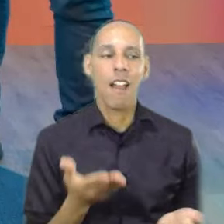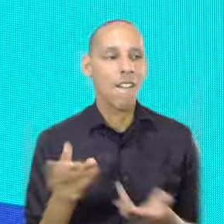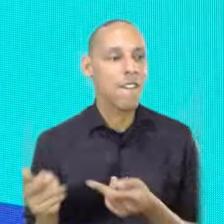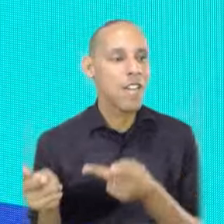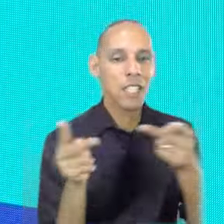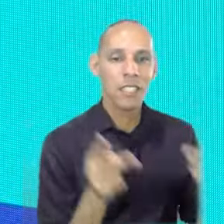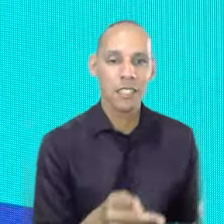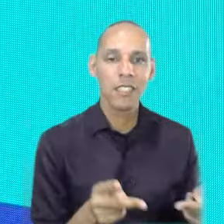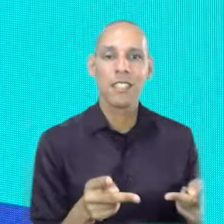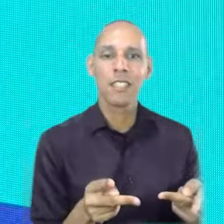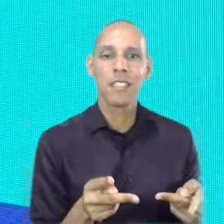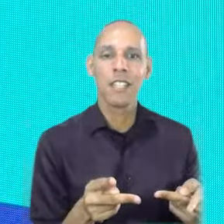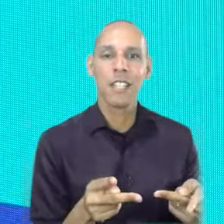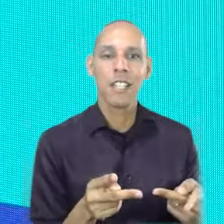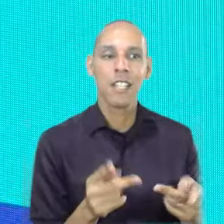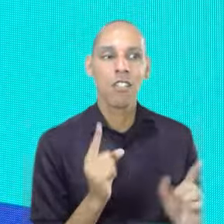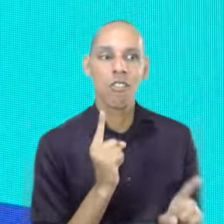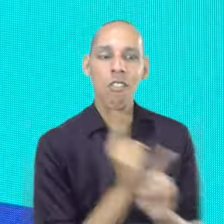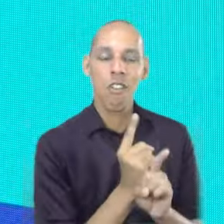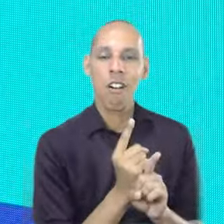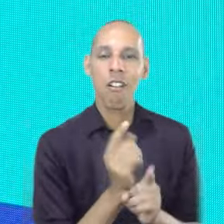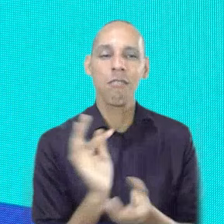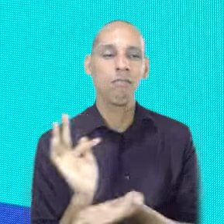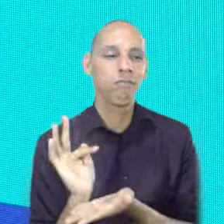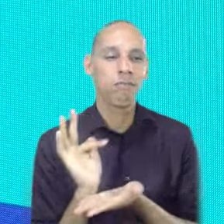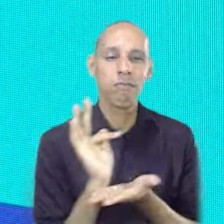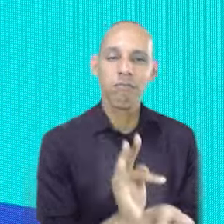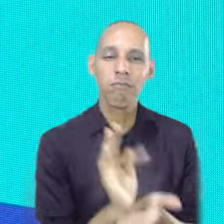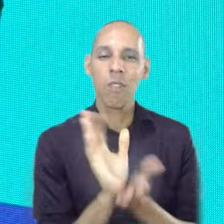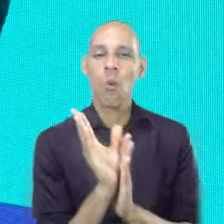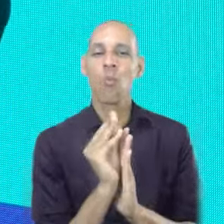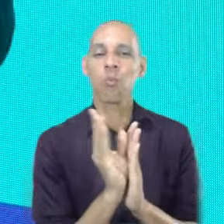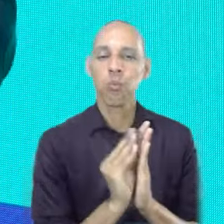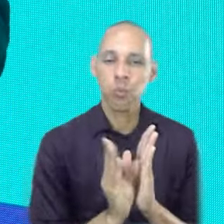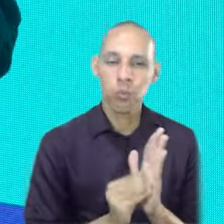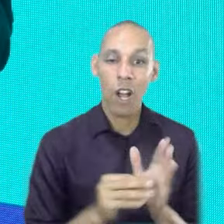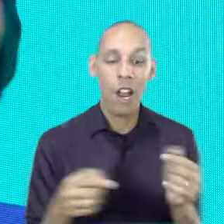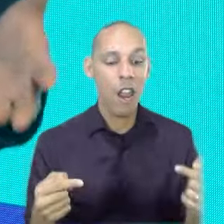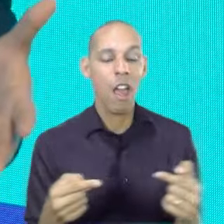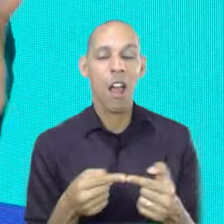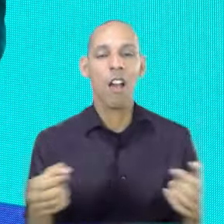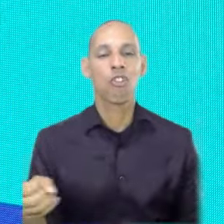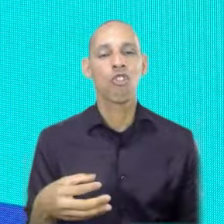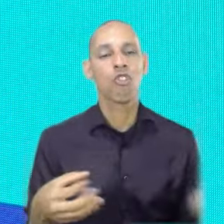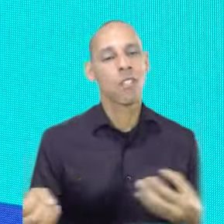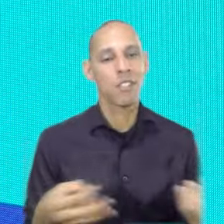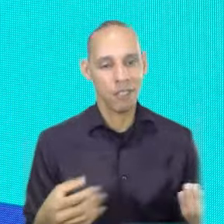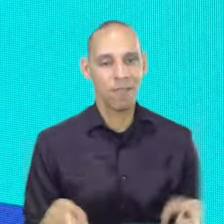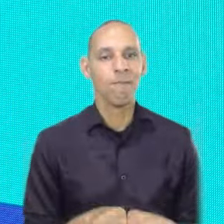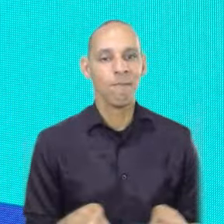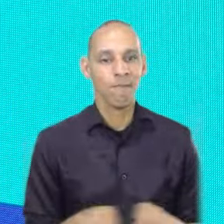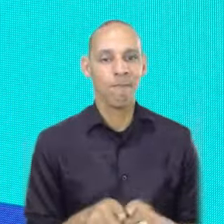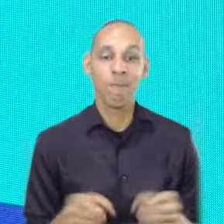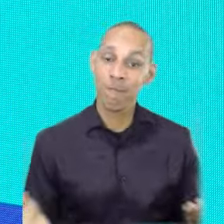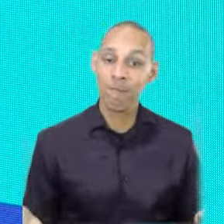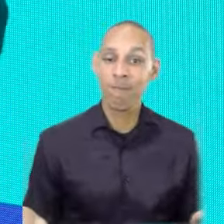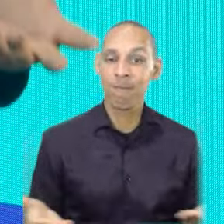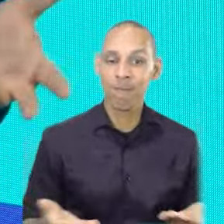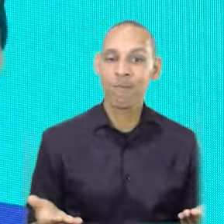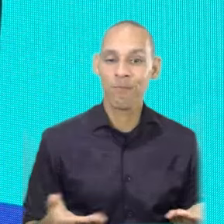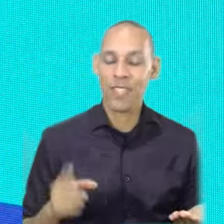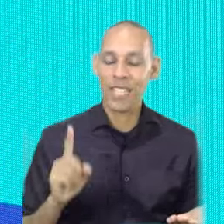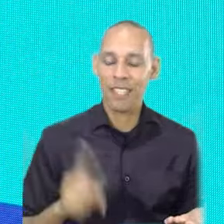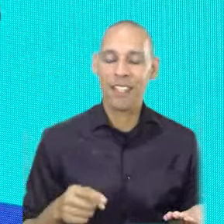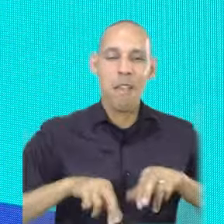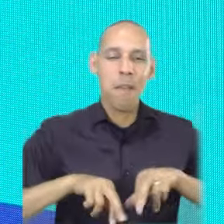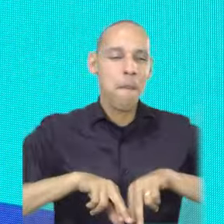fornecedores, encontrar muito conteúdo e muito conteúdo relacionado à inovação, daquilo que de fato hoje são as grandes discussões no